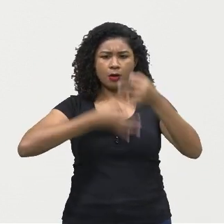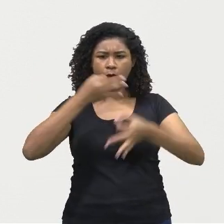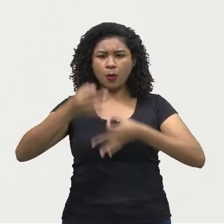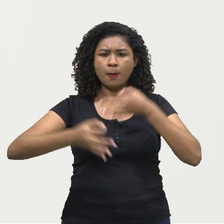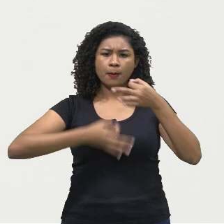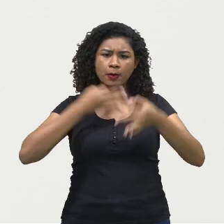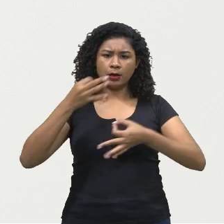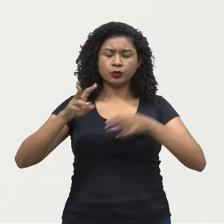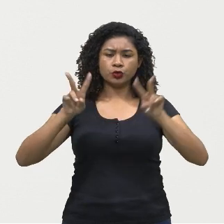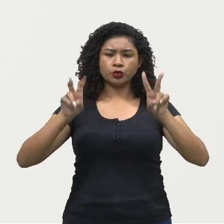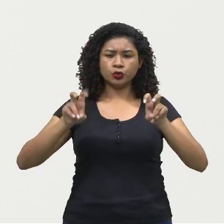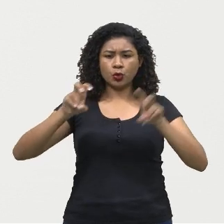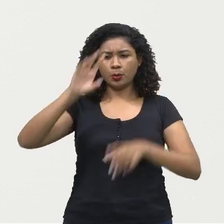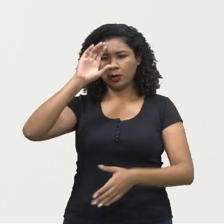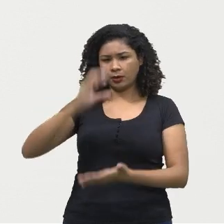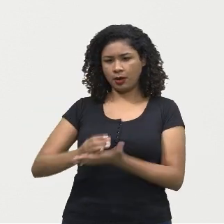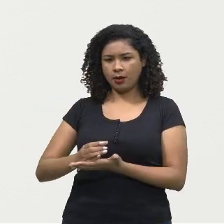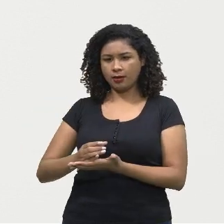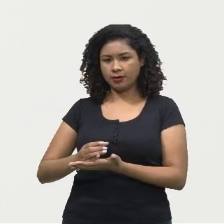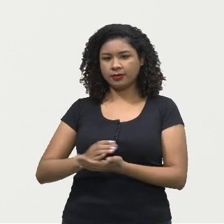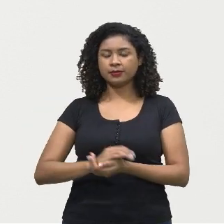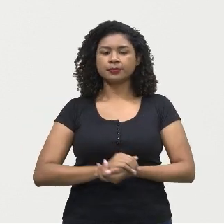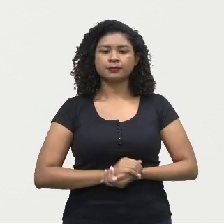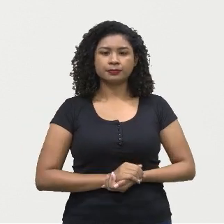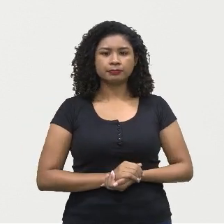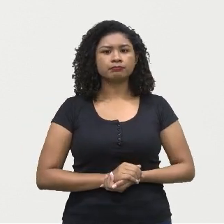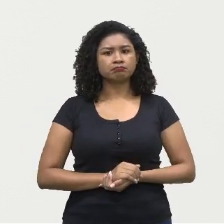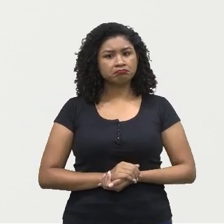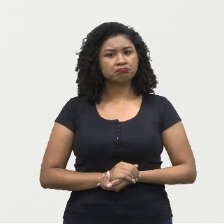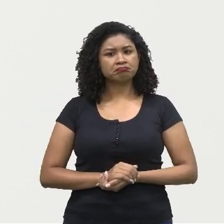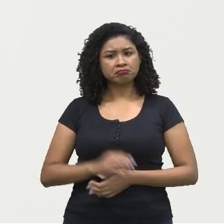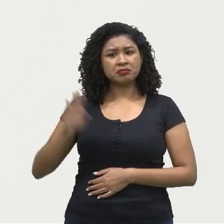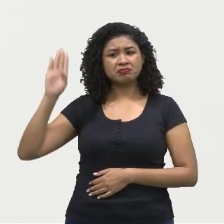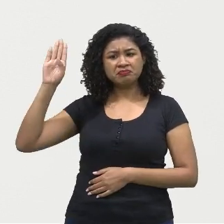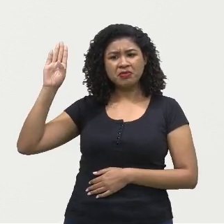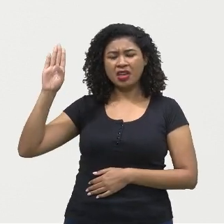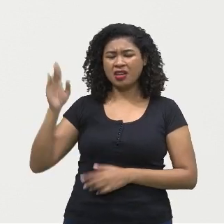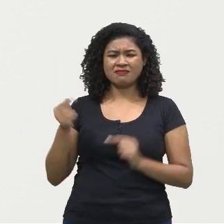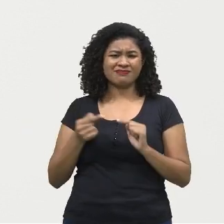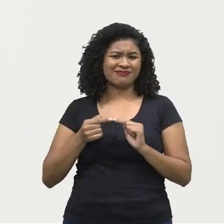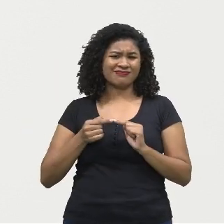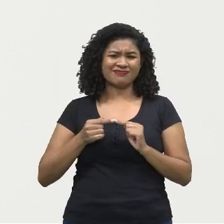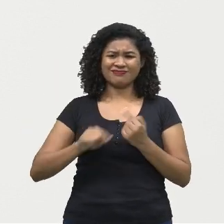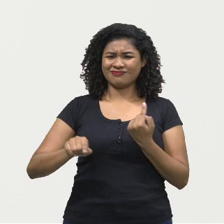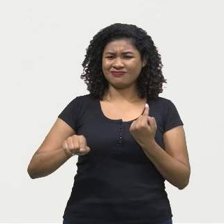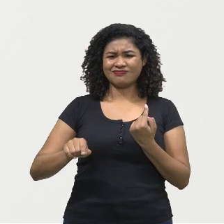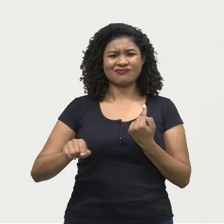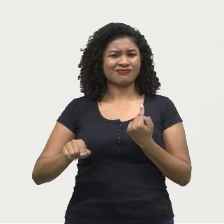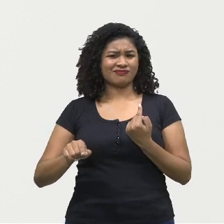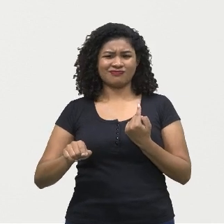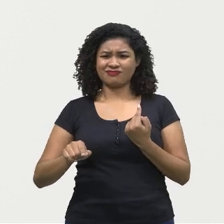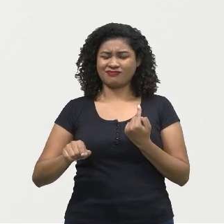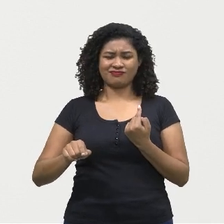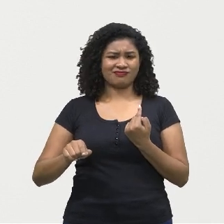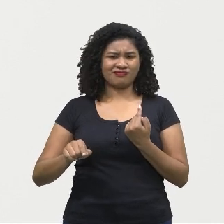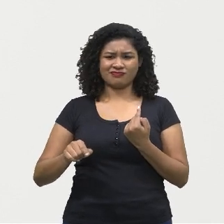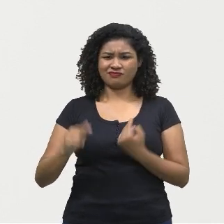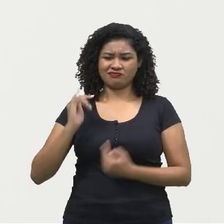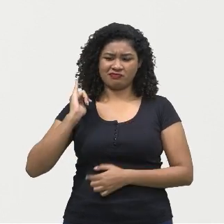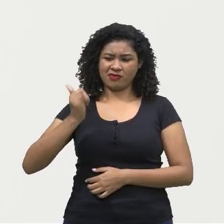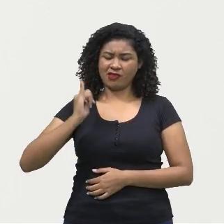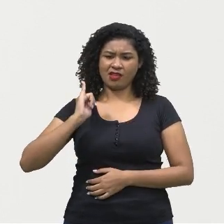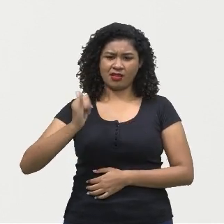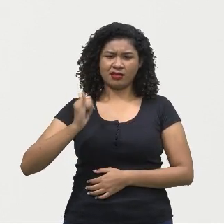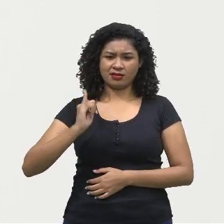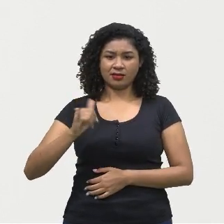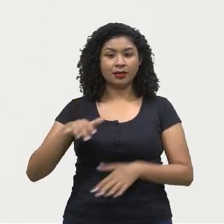defesa de uma tese. Isso aqui não tem a ver com o tipo textual narração, é a